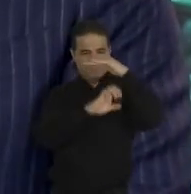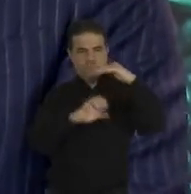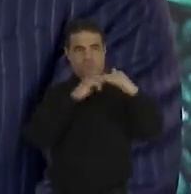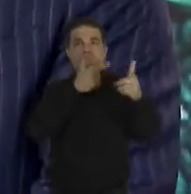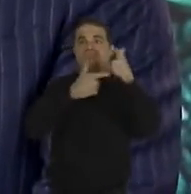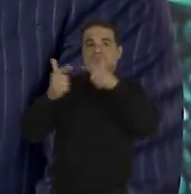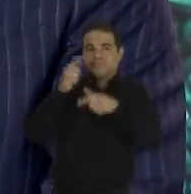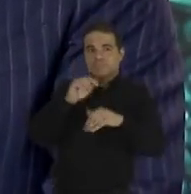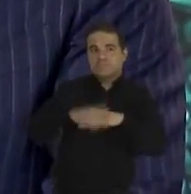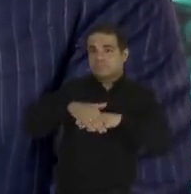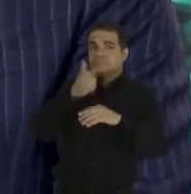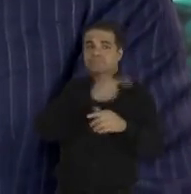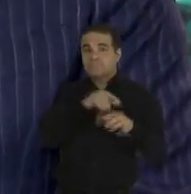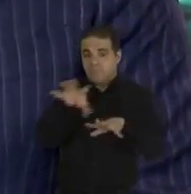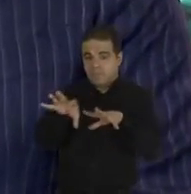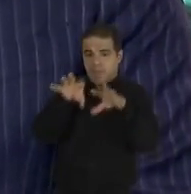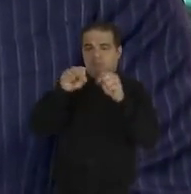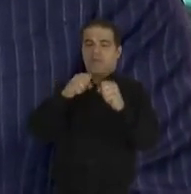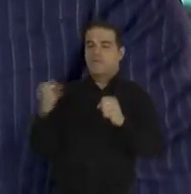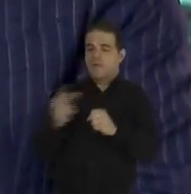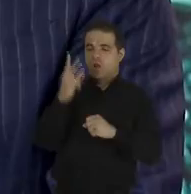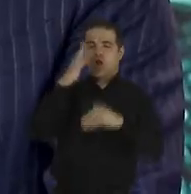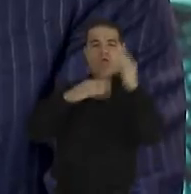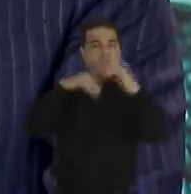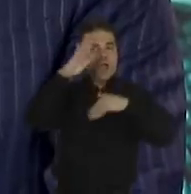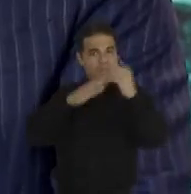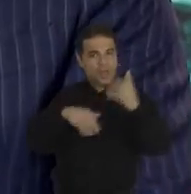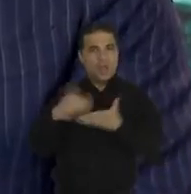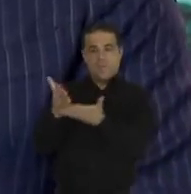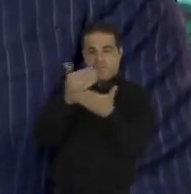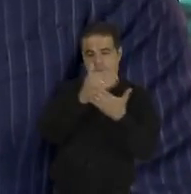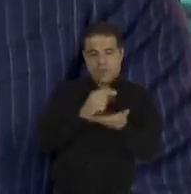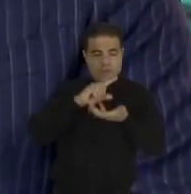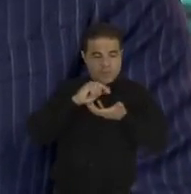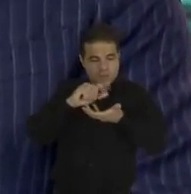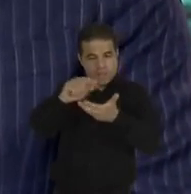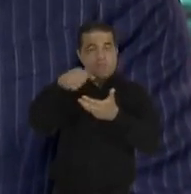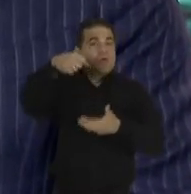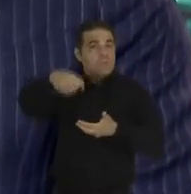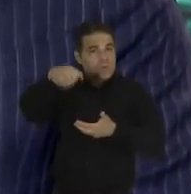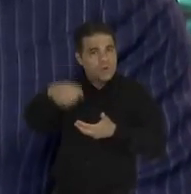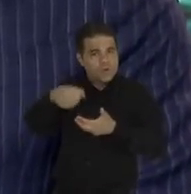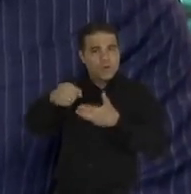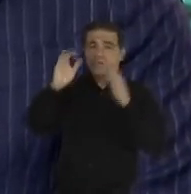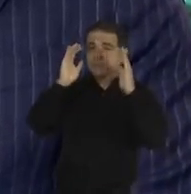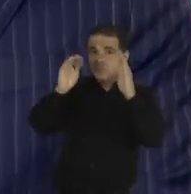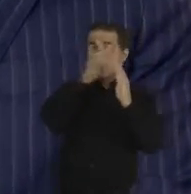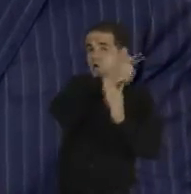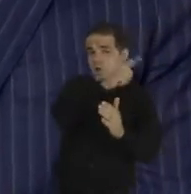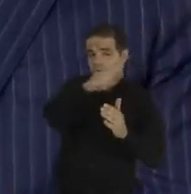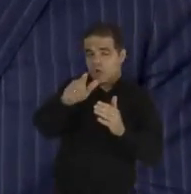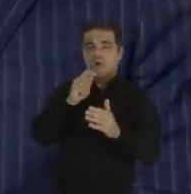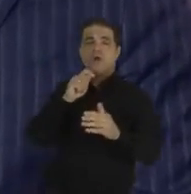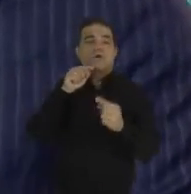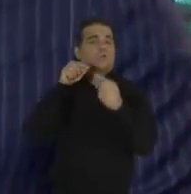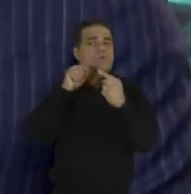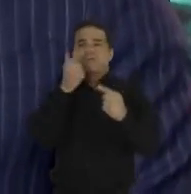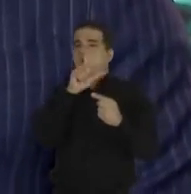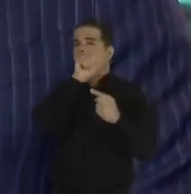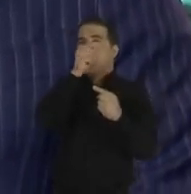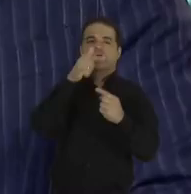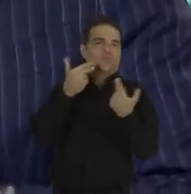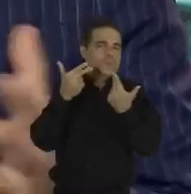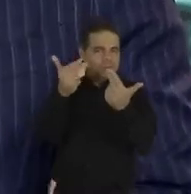adquirem mais valor nas ações e na capitalização de bolsa respeito a outras que não tem na mesma